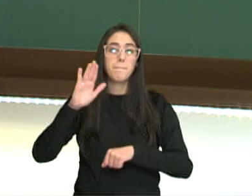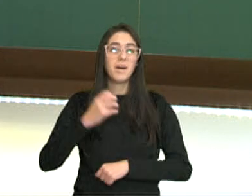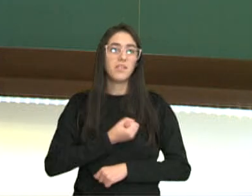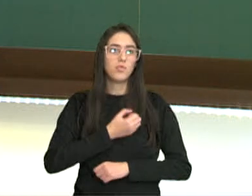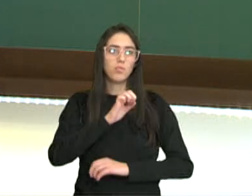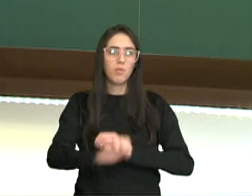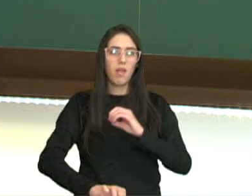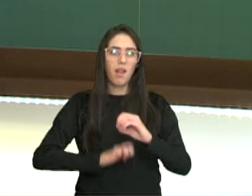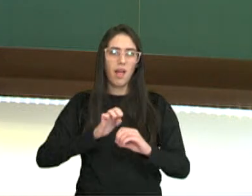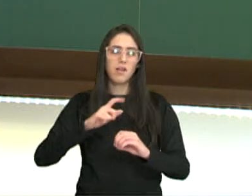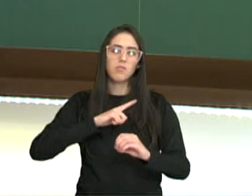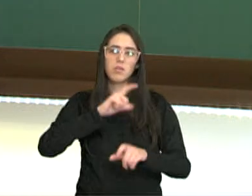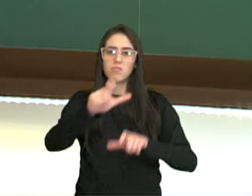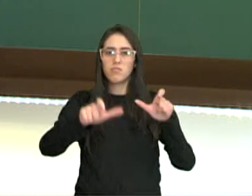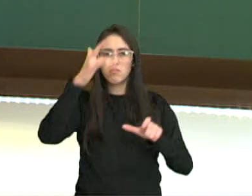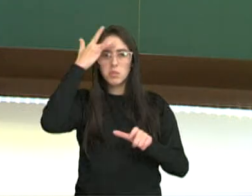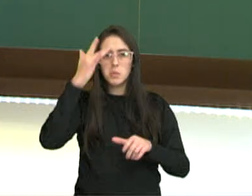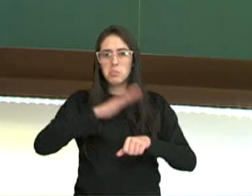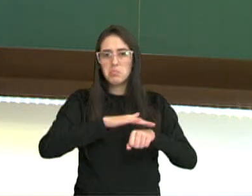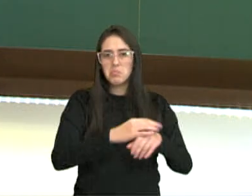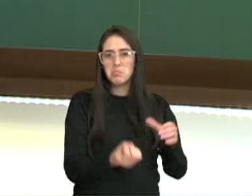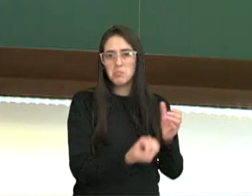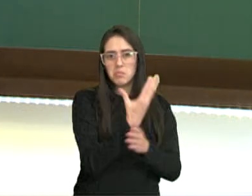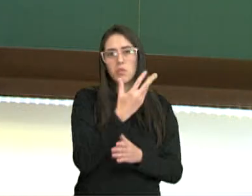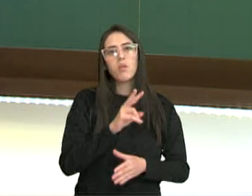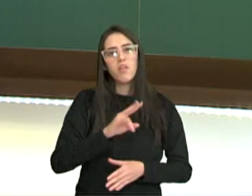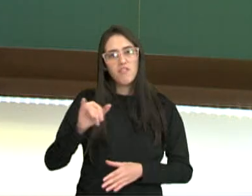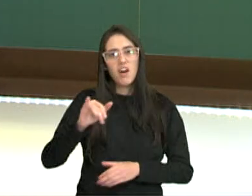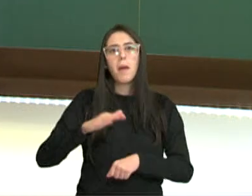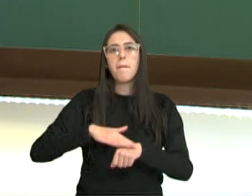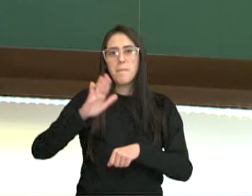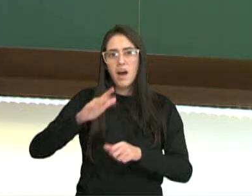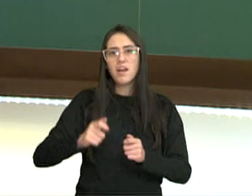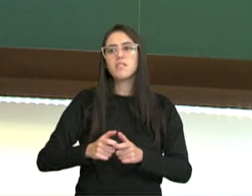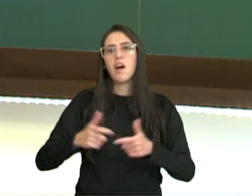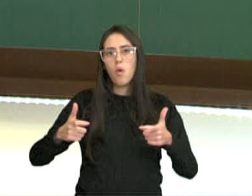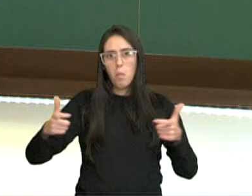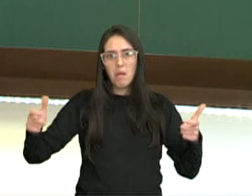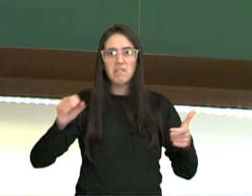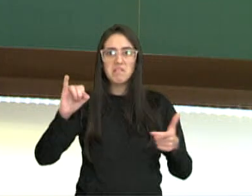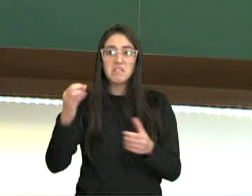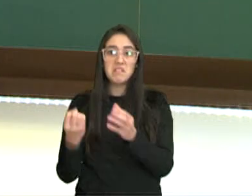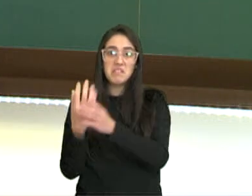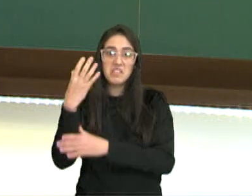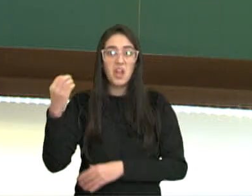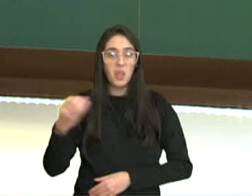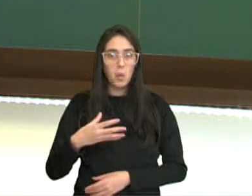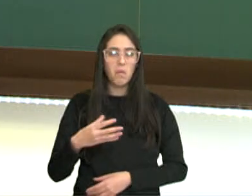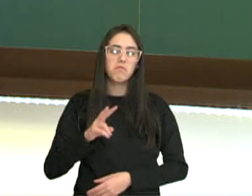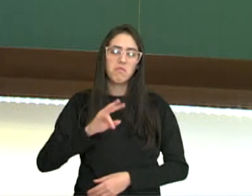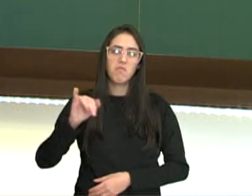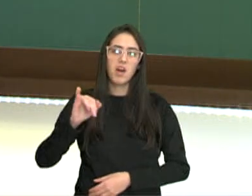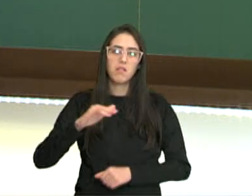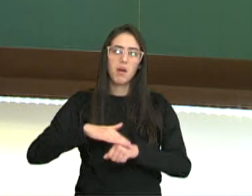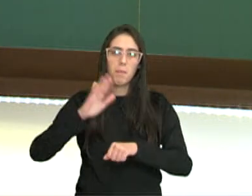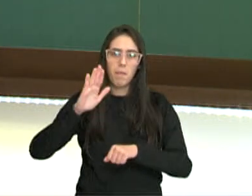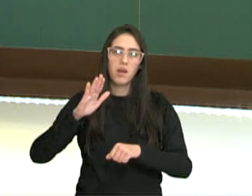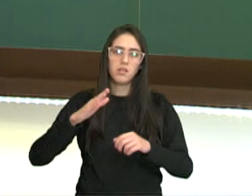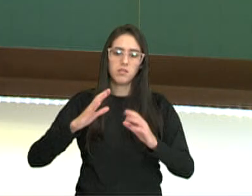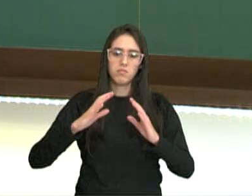produzidos pelo ser humano, vamos estar aí ampliando, com certeza, os níveis aonde vão estar sendo os elétrons ocupados.